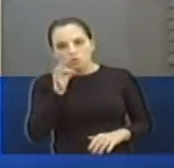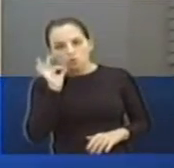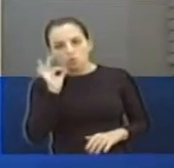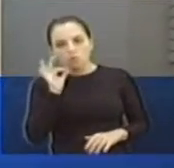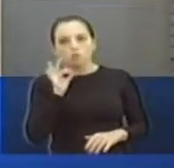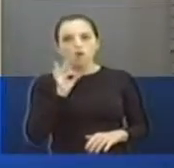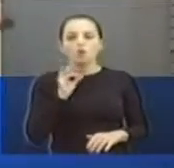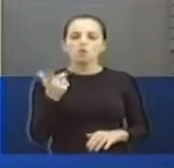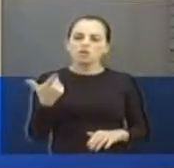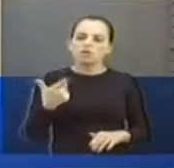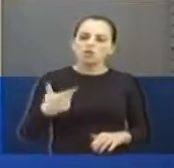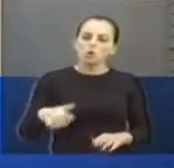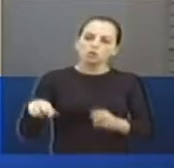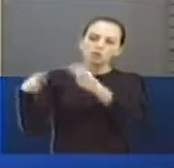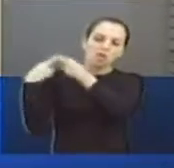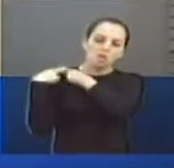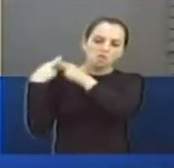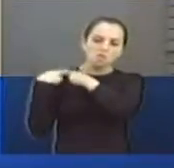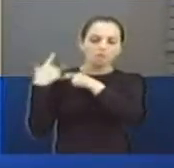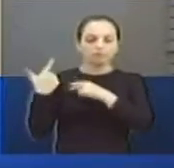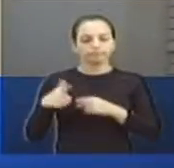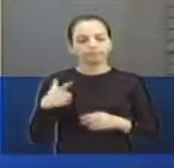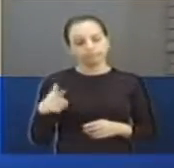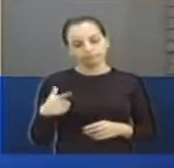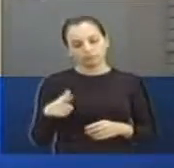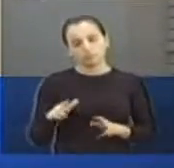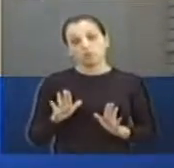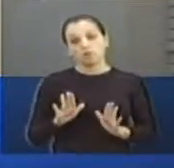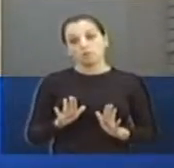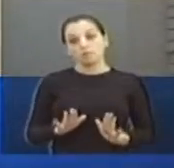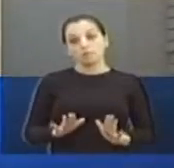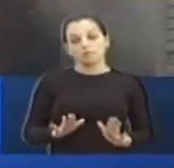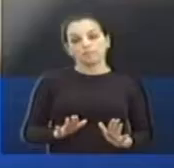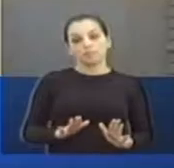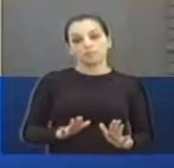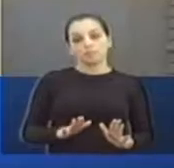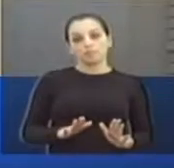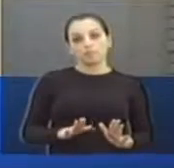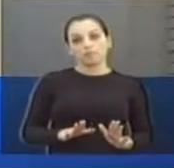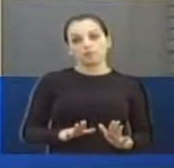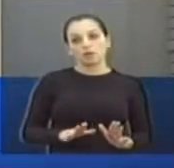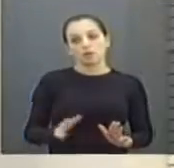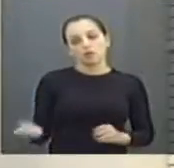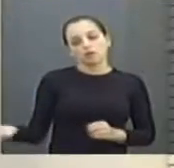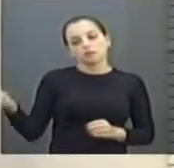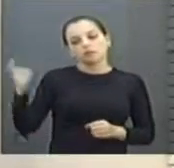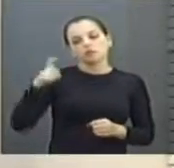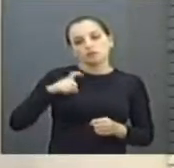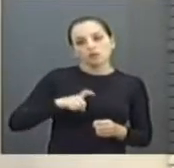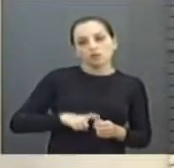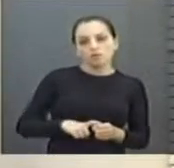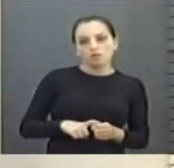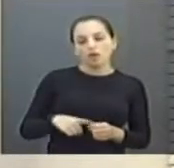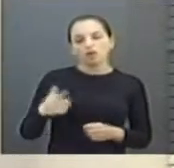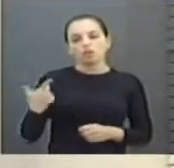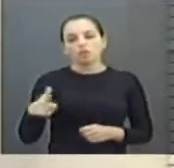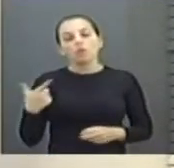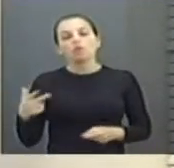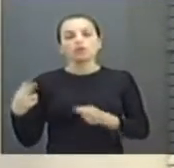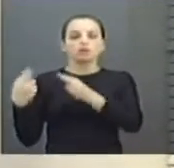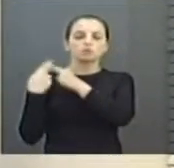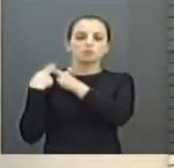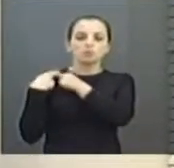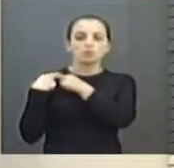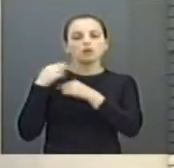têm responsabilidade. É lógico que não é 100%, mas muitos deles vêm para cá e não têm essa responsabilidade